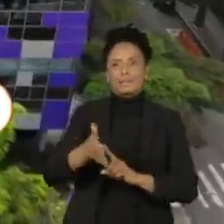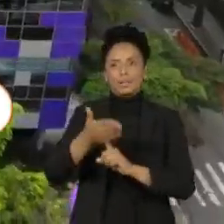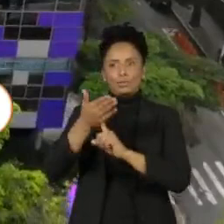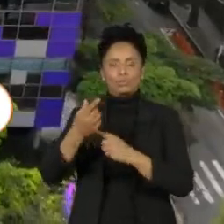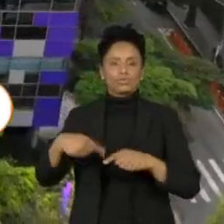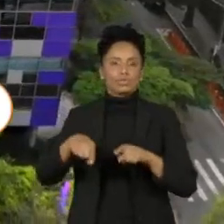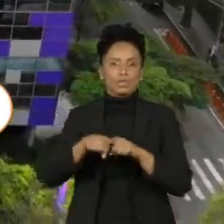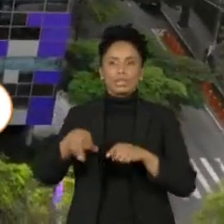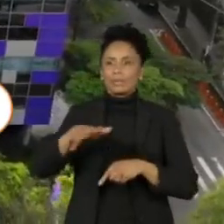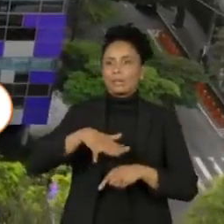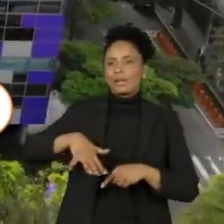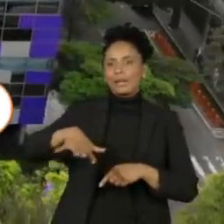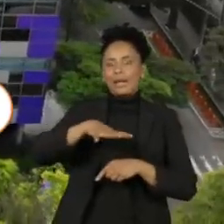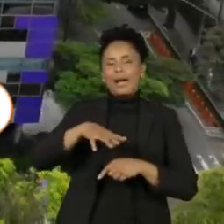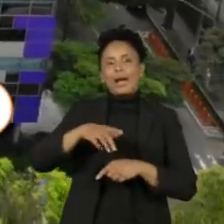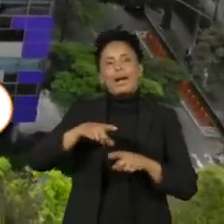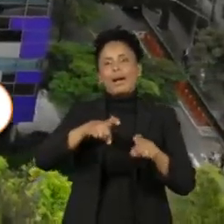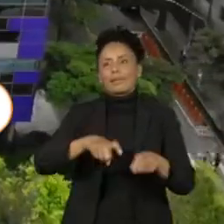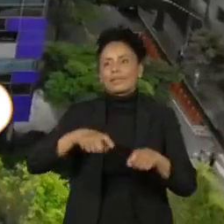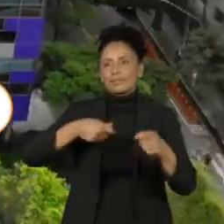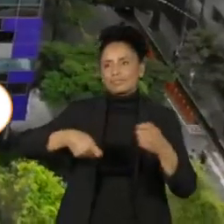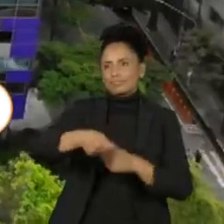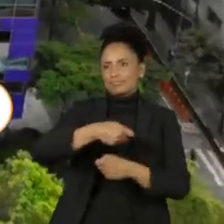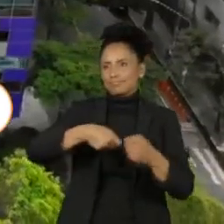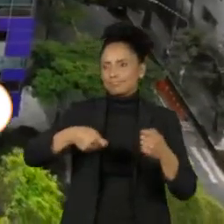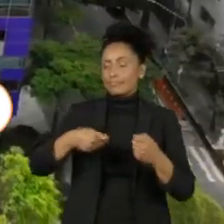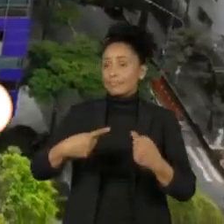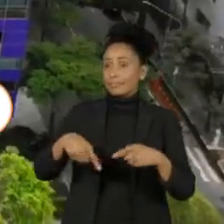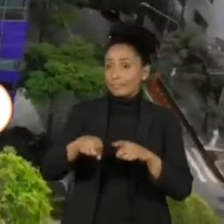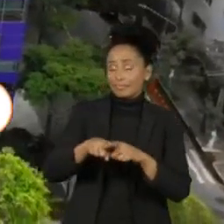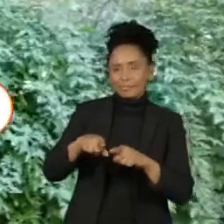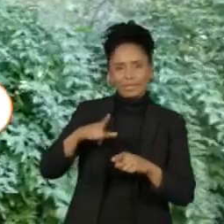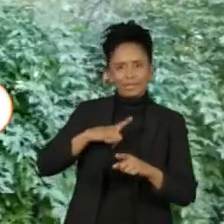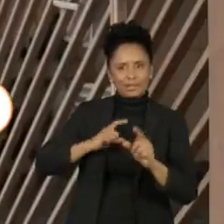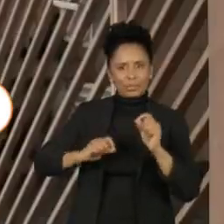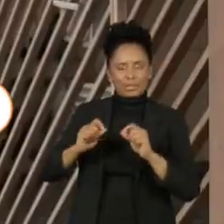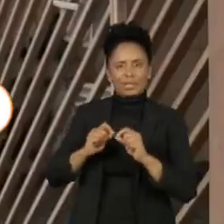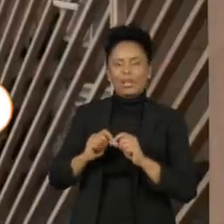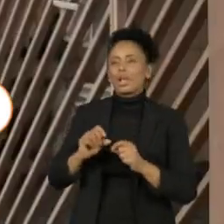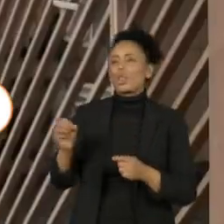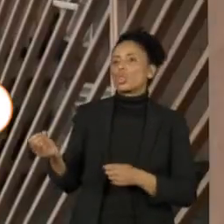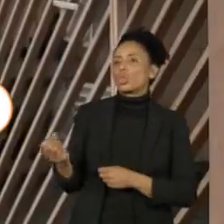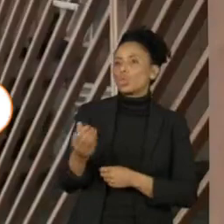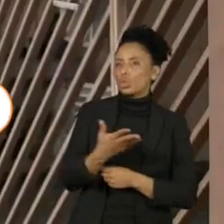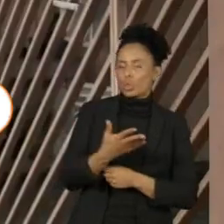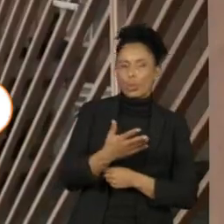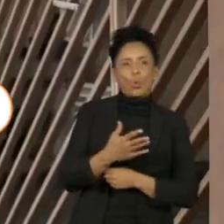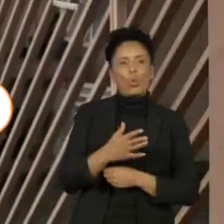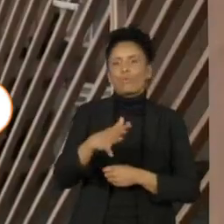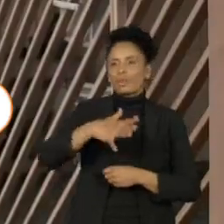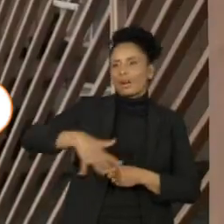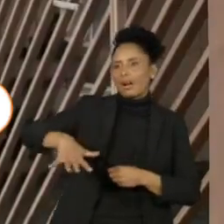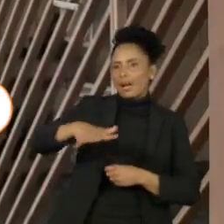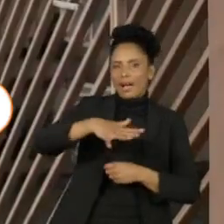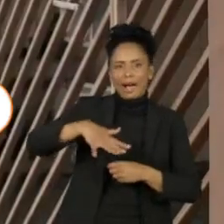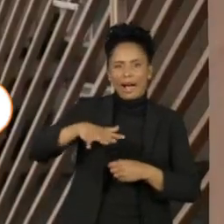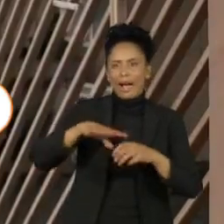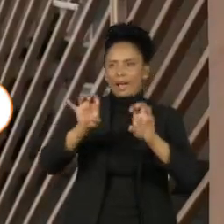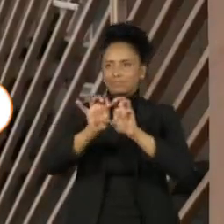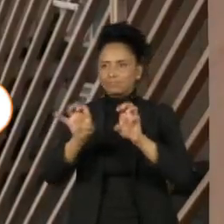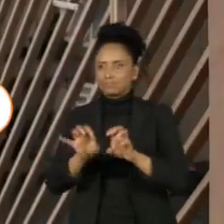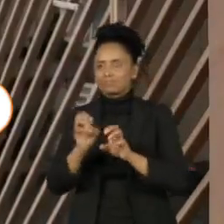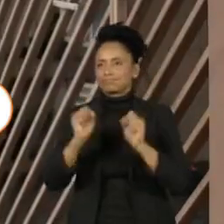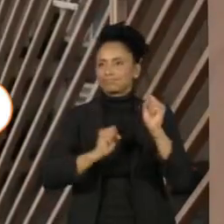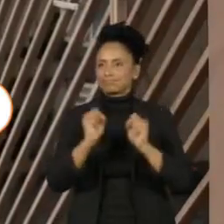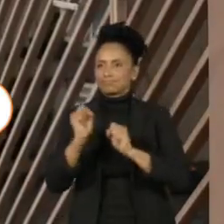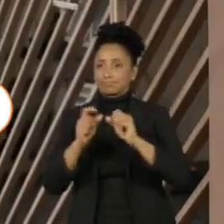ele também afirma que esses aportes vêm acompanhados de modernização do Parque Fabril e daí a cultura